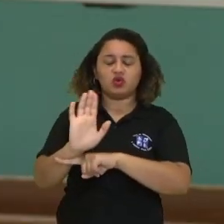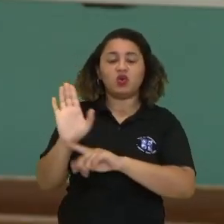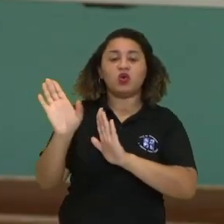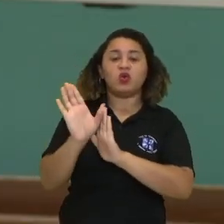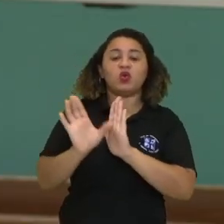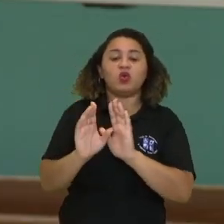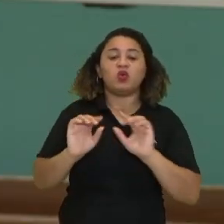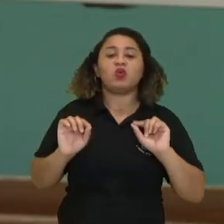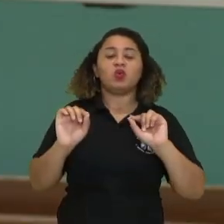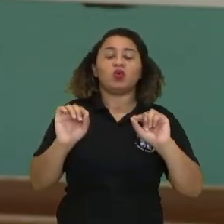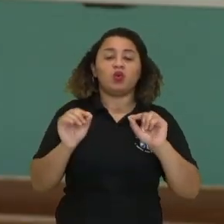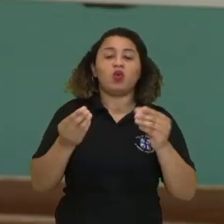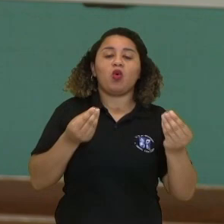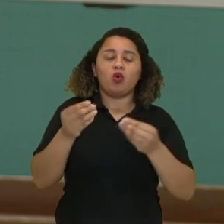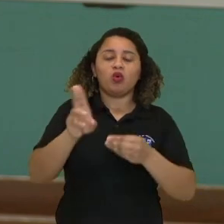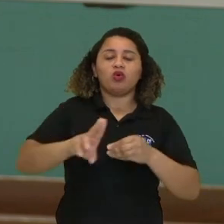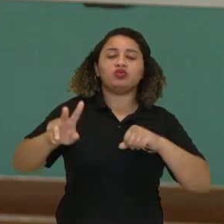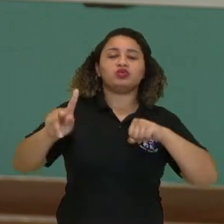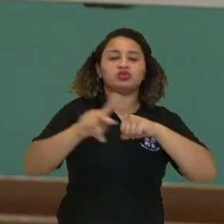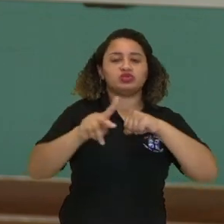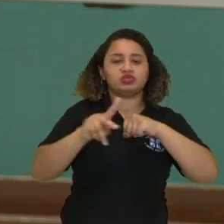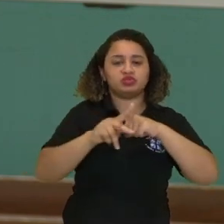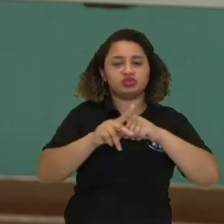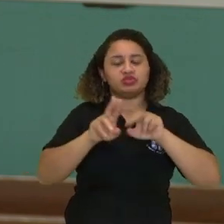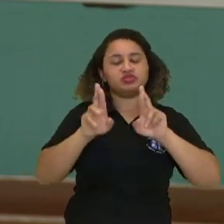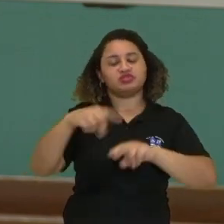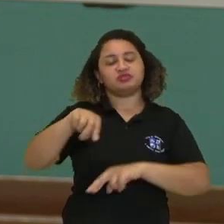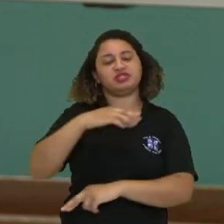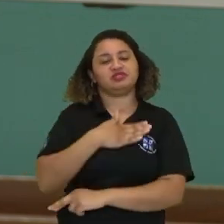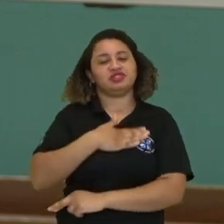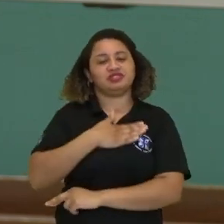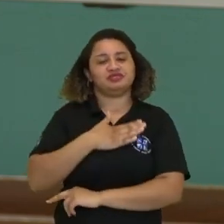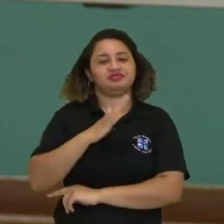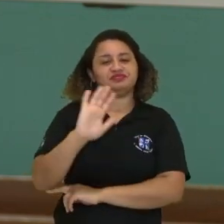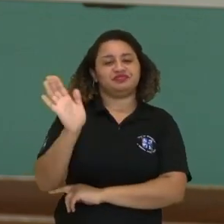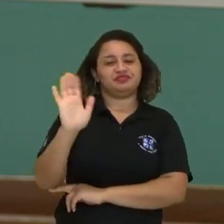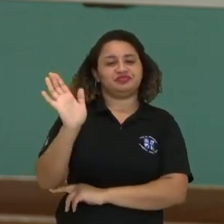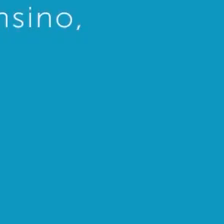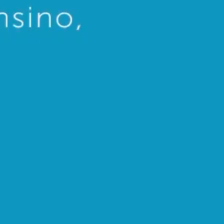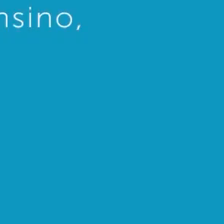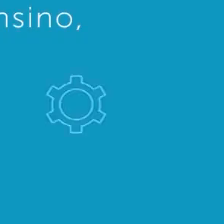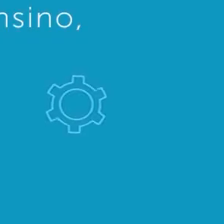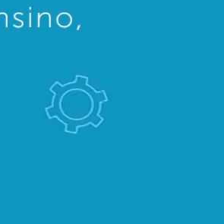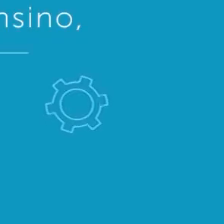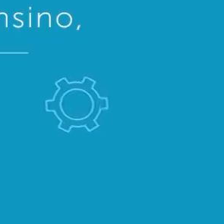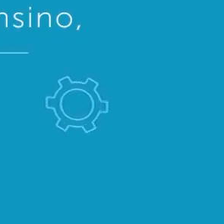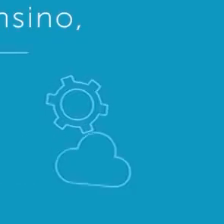falamos sobre colocação pronominal, espero que vocês tenham gostado e até breve!